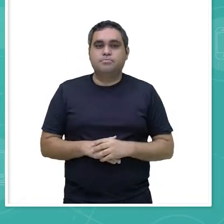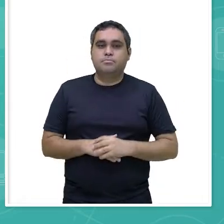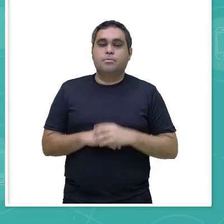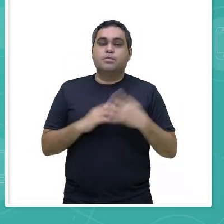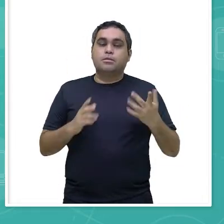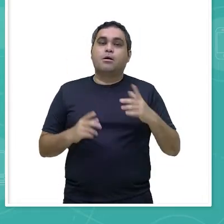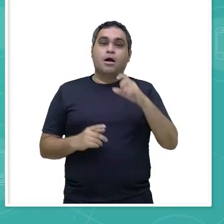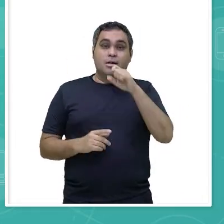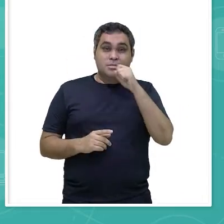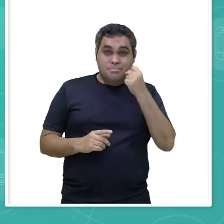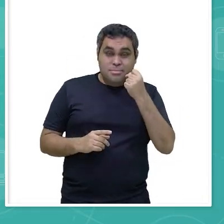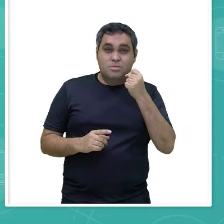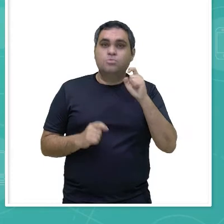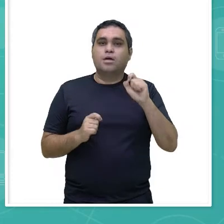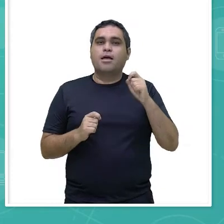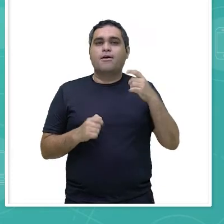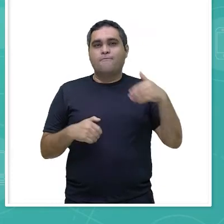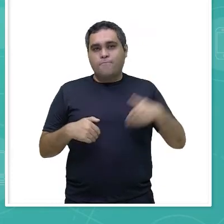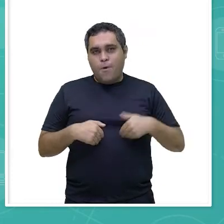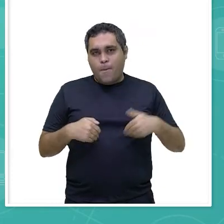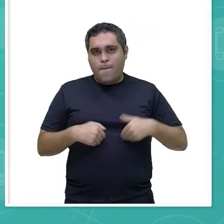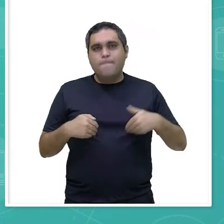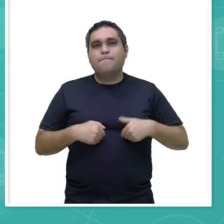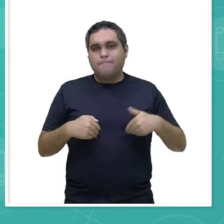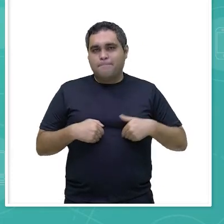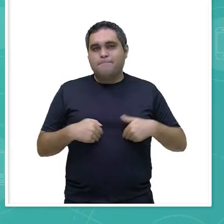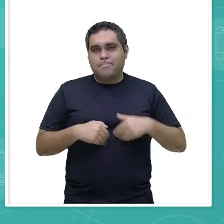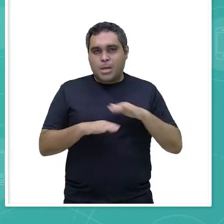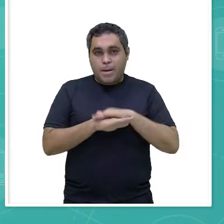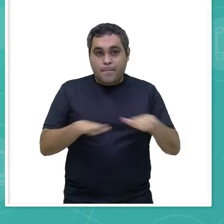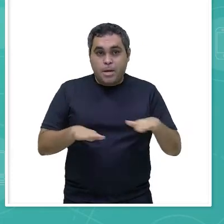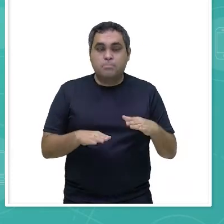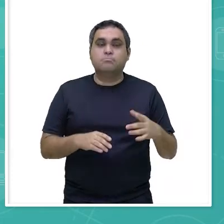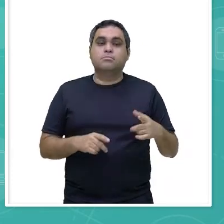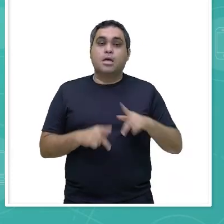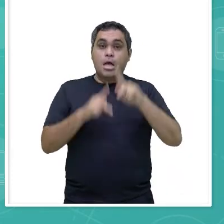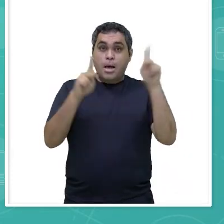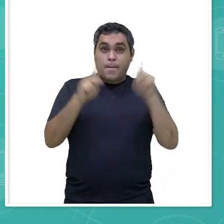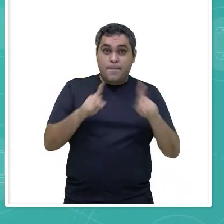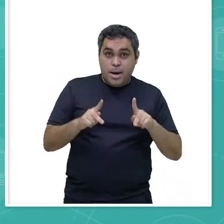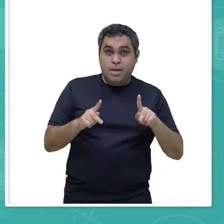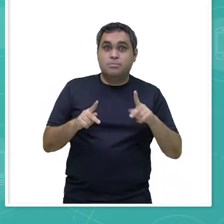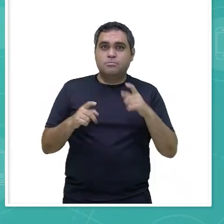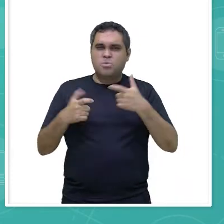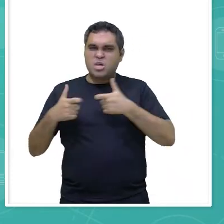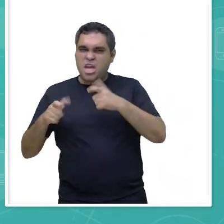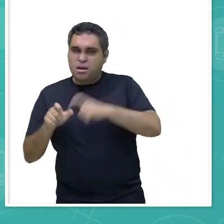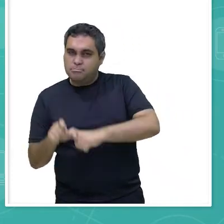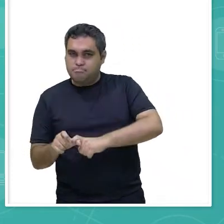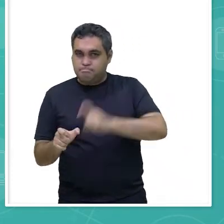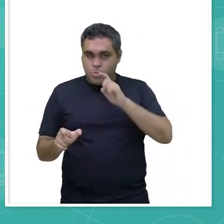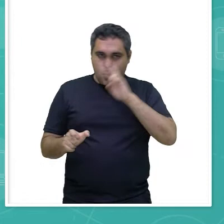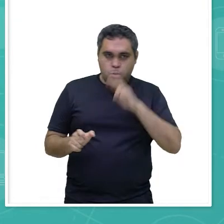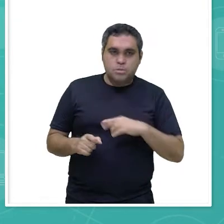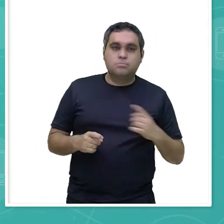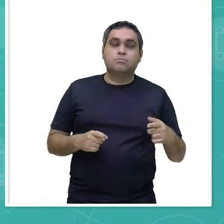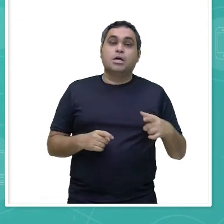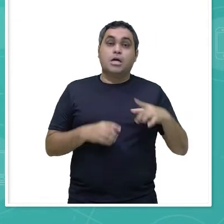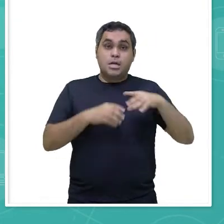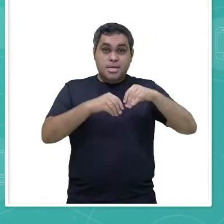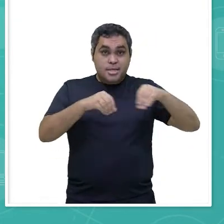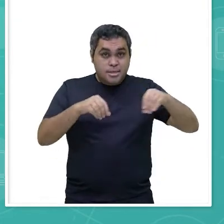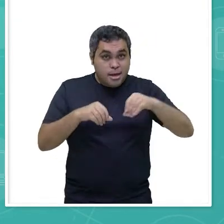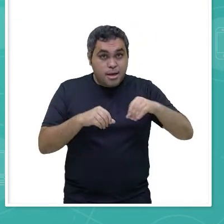a Rússia da guerra. E a terra, que era justamente a reforma agrária, que deveria ter acontecido. Então, nós temos o plano de governo,